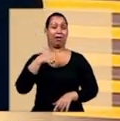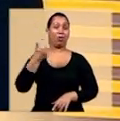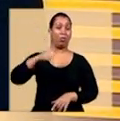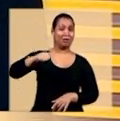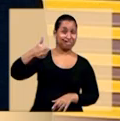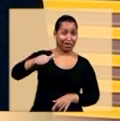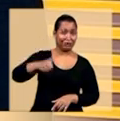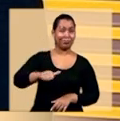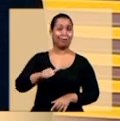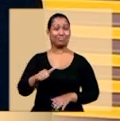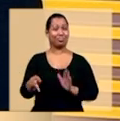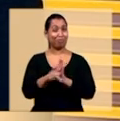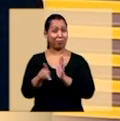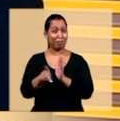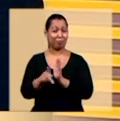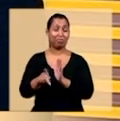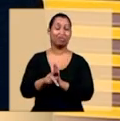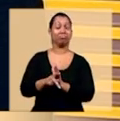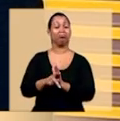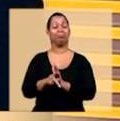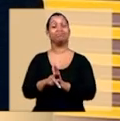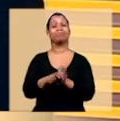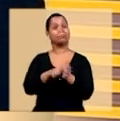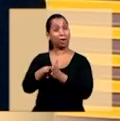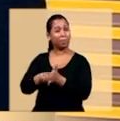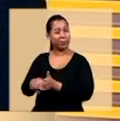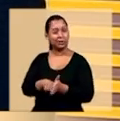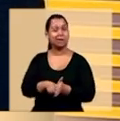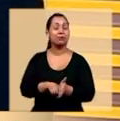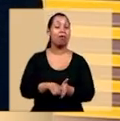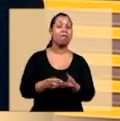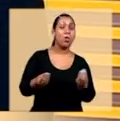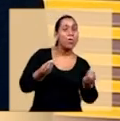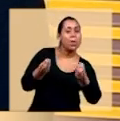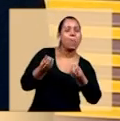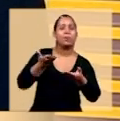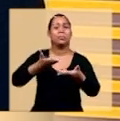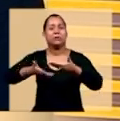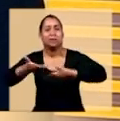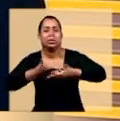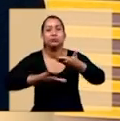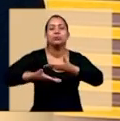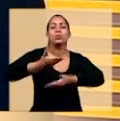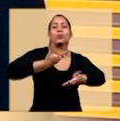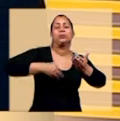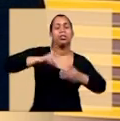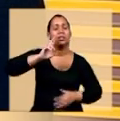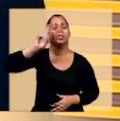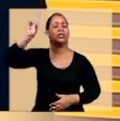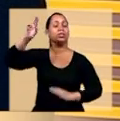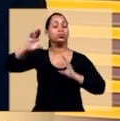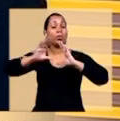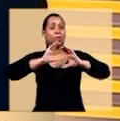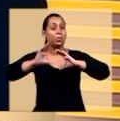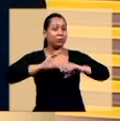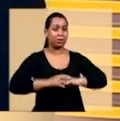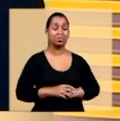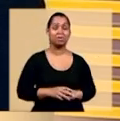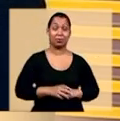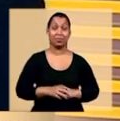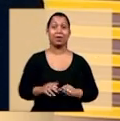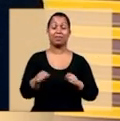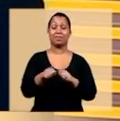diagnóstico organizacional inicialmente, uma pesquisa de clima, né? Ver como estão as relações, a liderança, a comunicação, blá, blá, blá, e